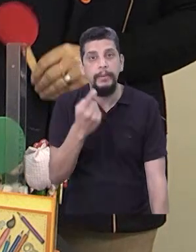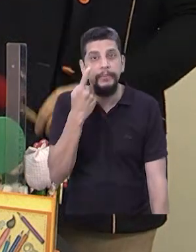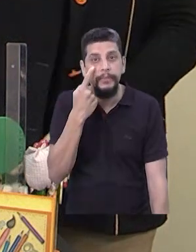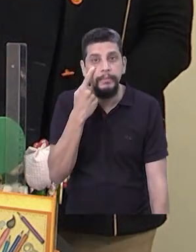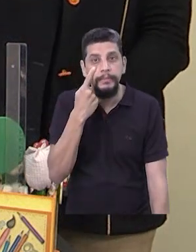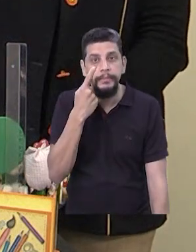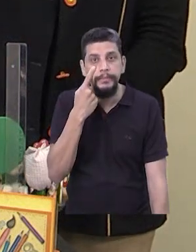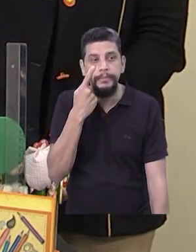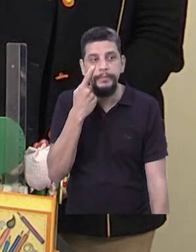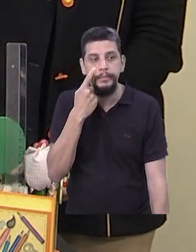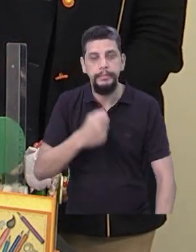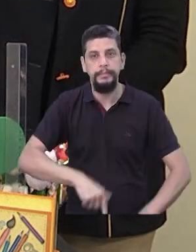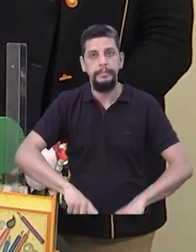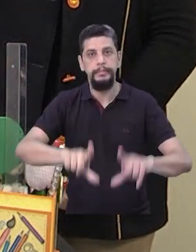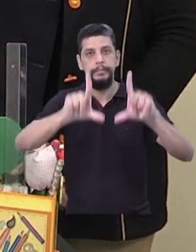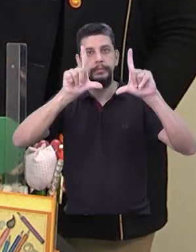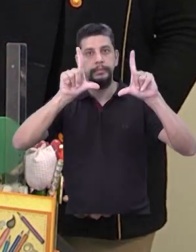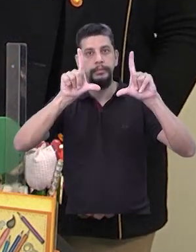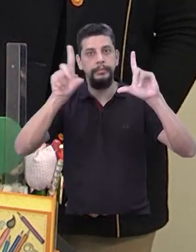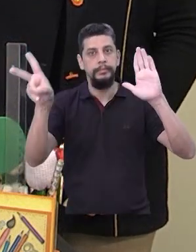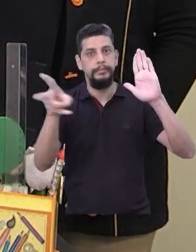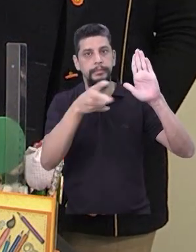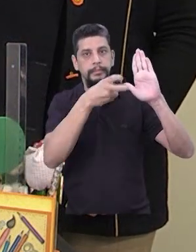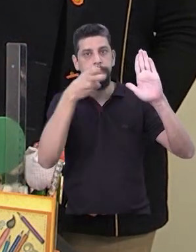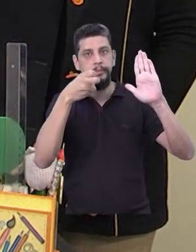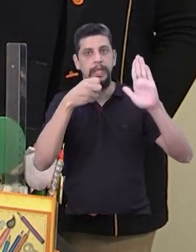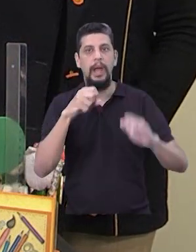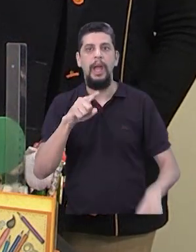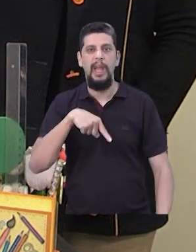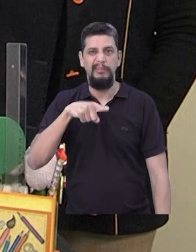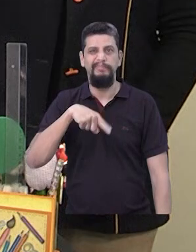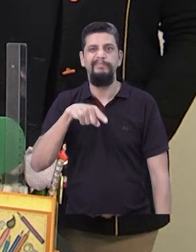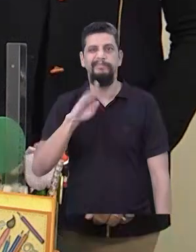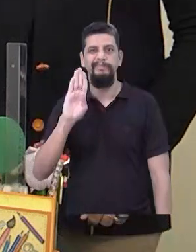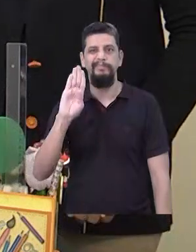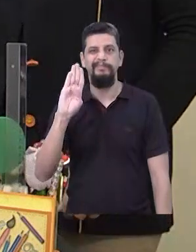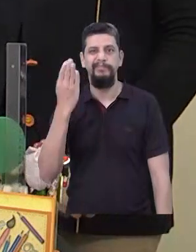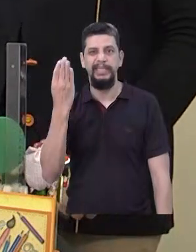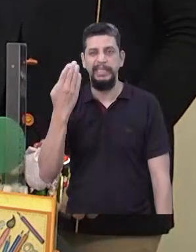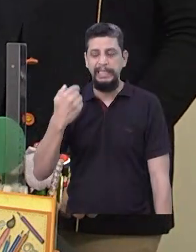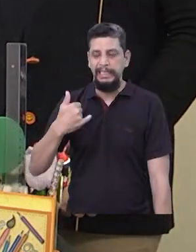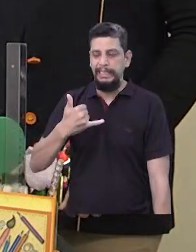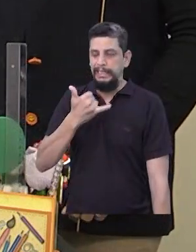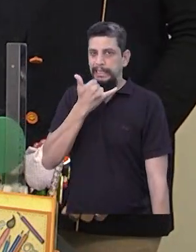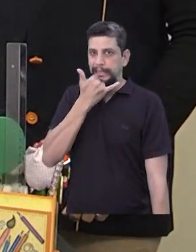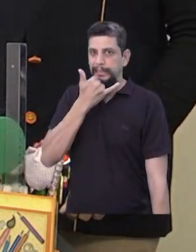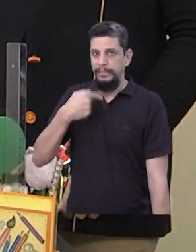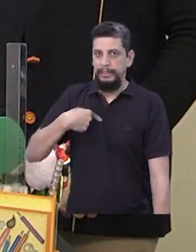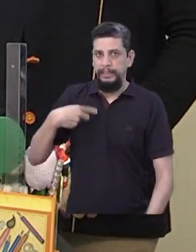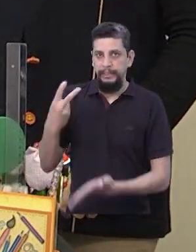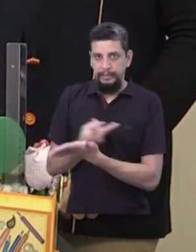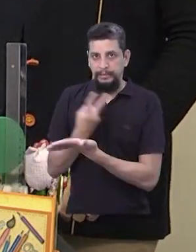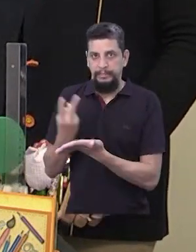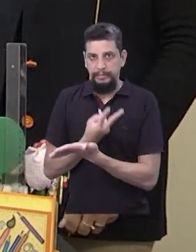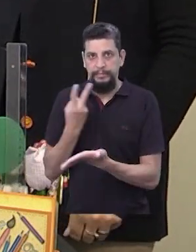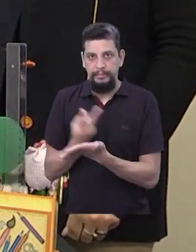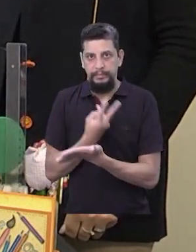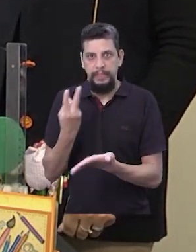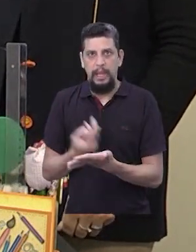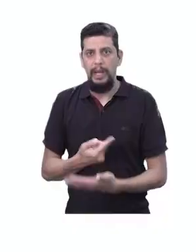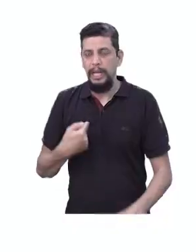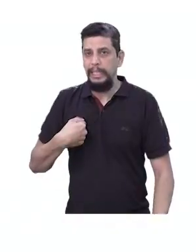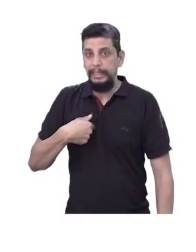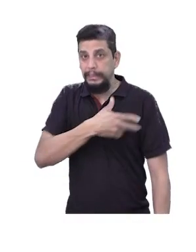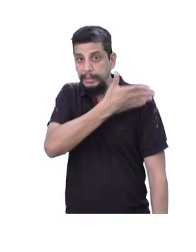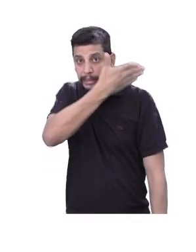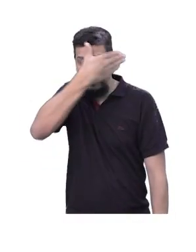Vamos ver a resposta? Vamos lá. De olho na tela. Vamos ver. É falso. Eu errei. Ah, eu